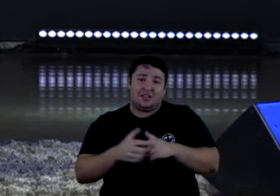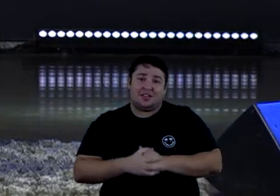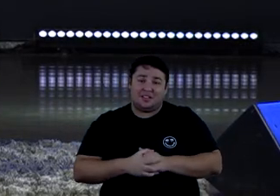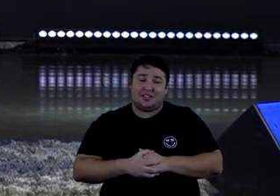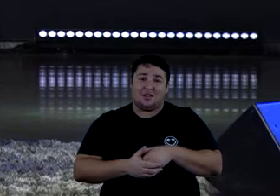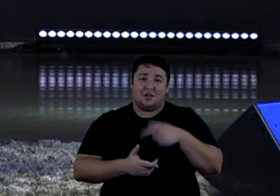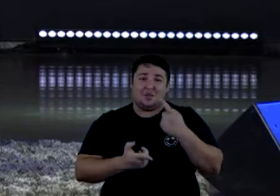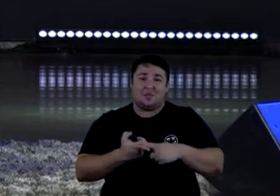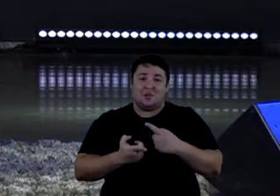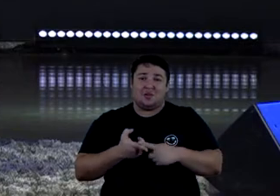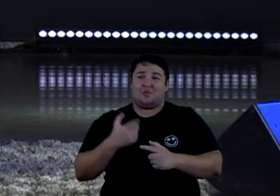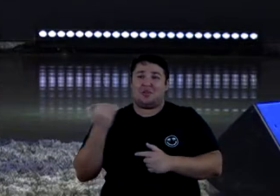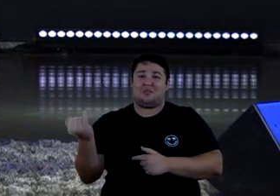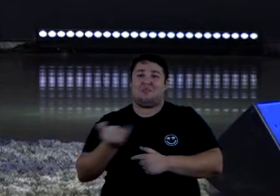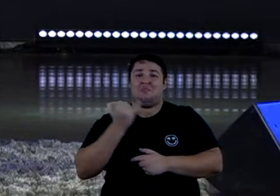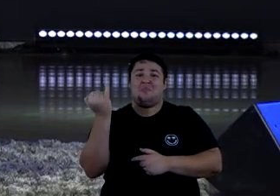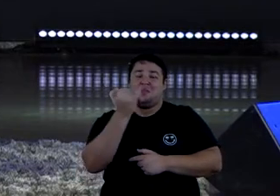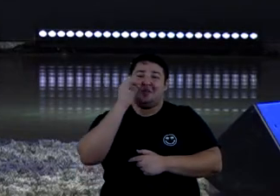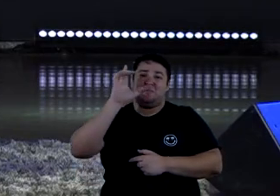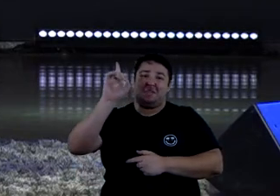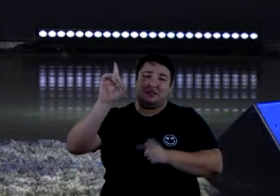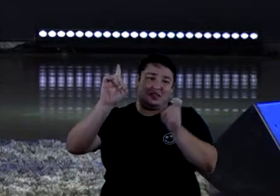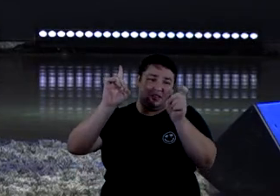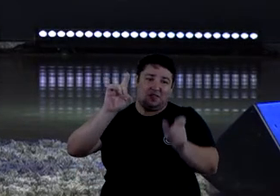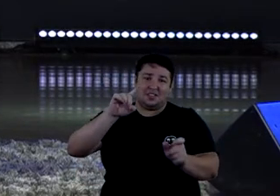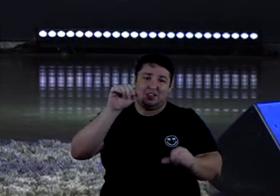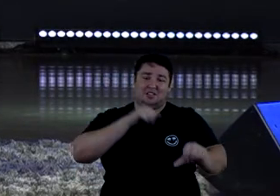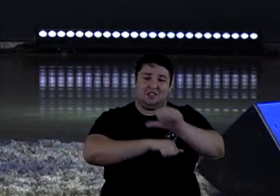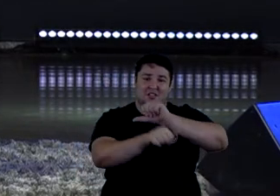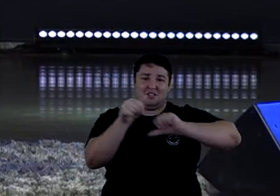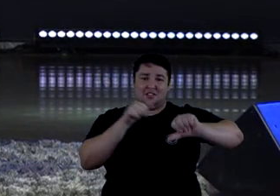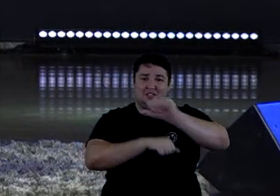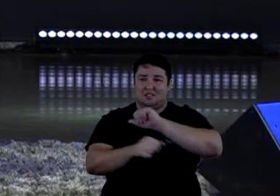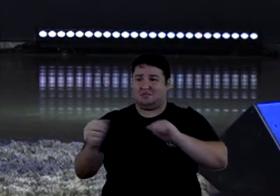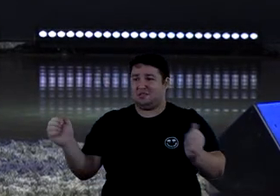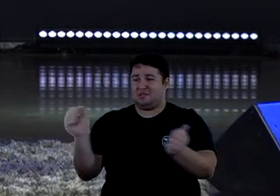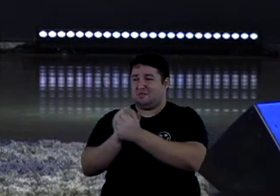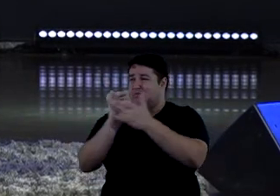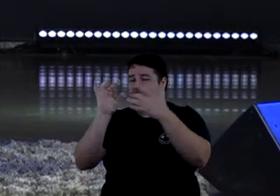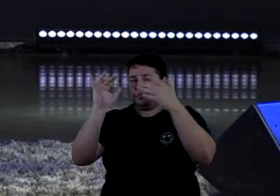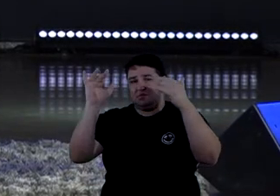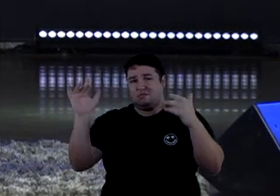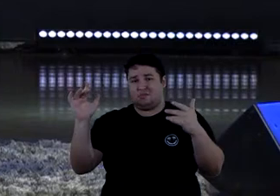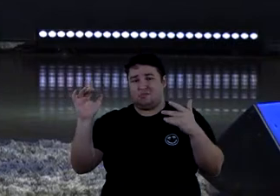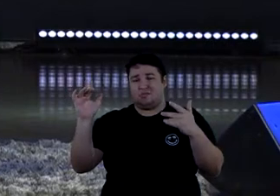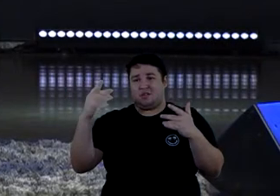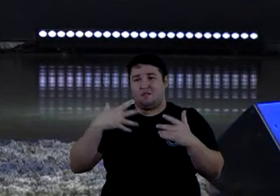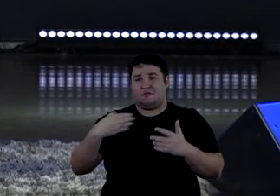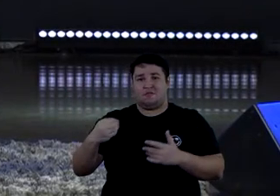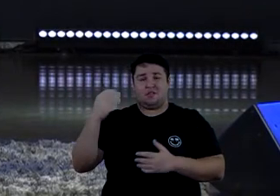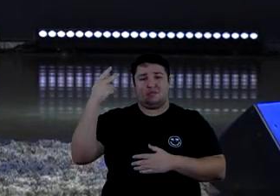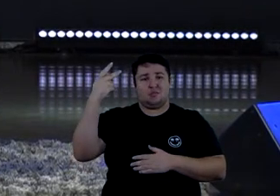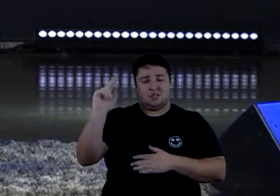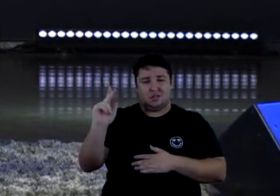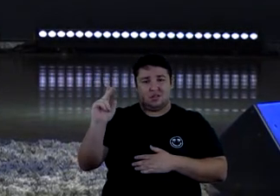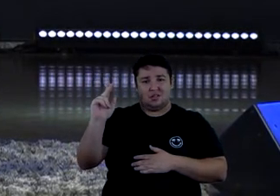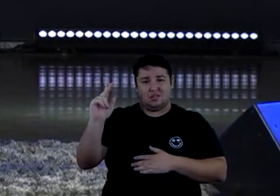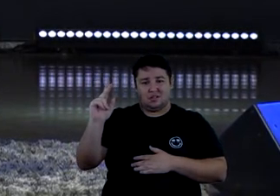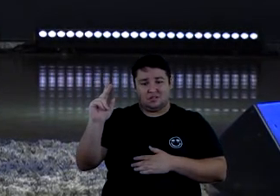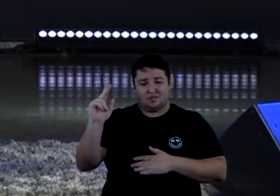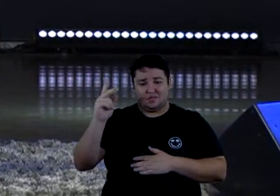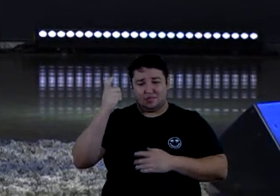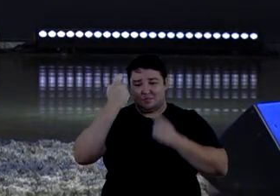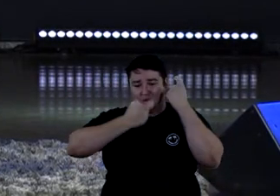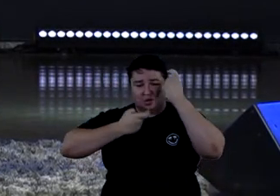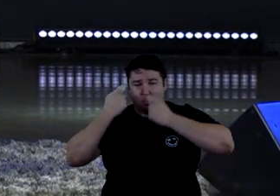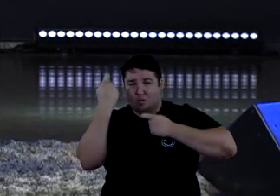Porque o que importa para Deus é que você seja transformado de glória em glória, à imagem do Filho dEle. Você pode estar